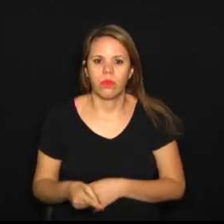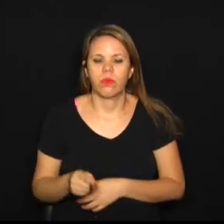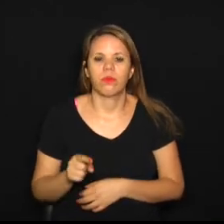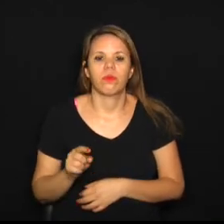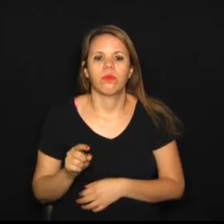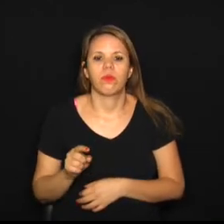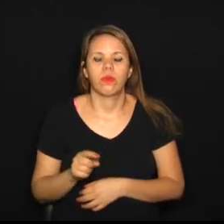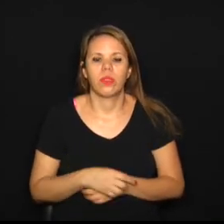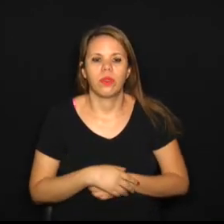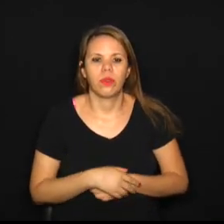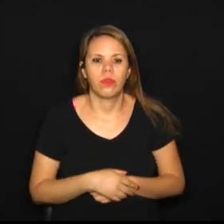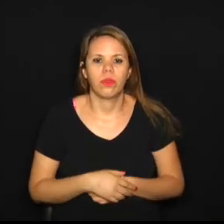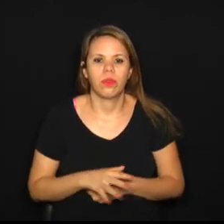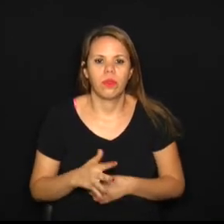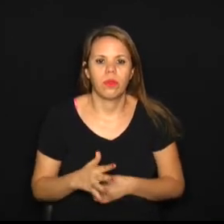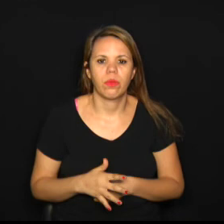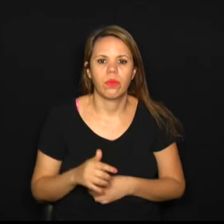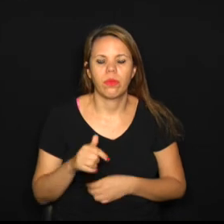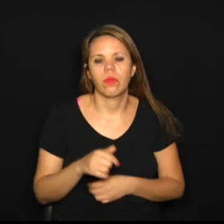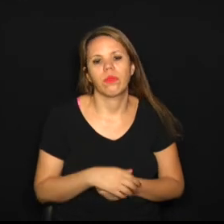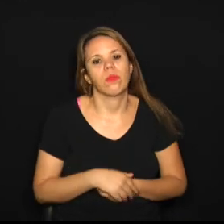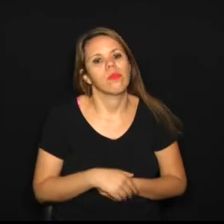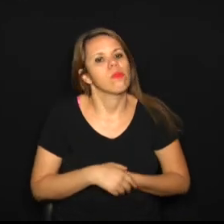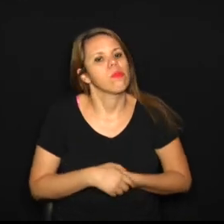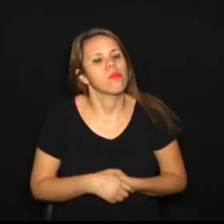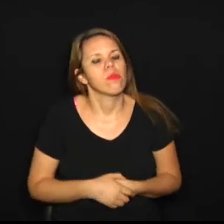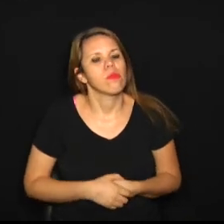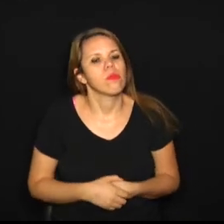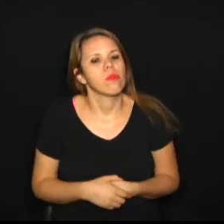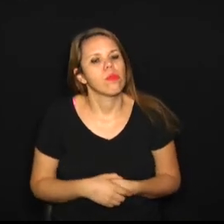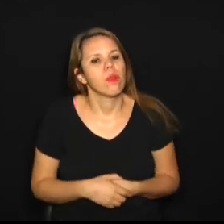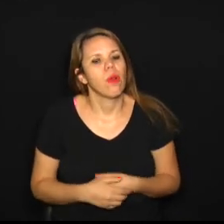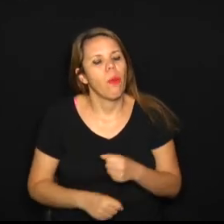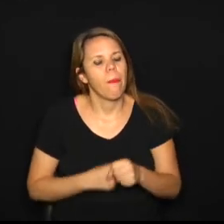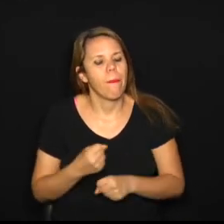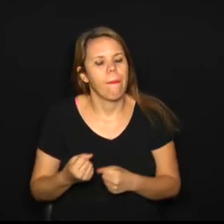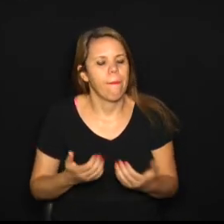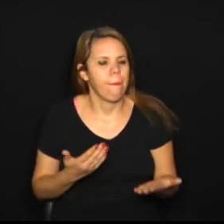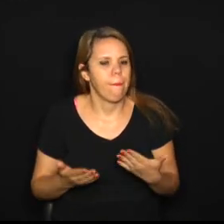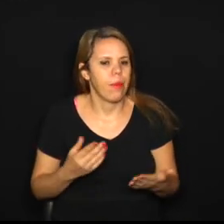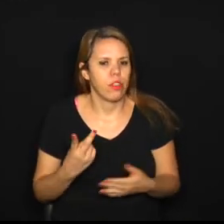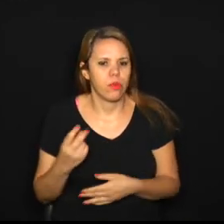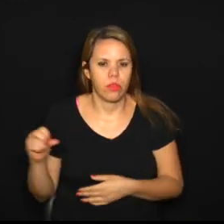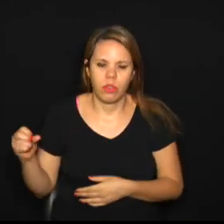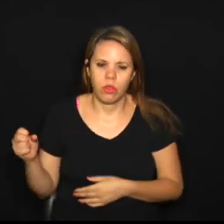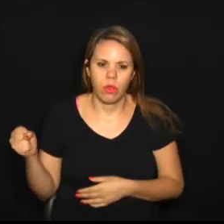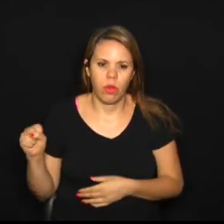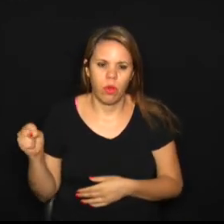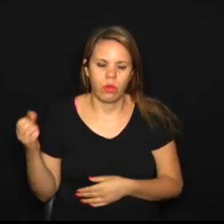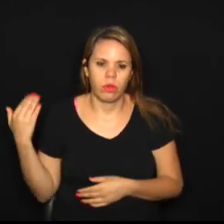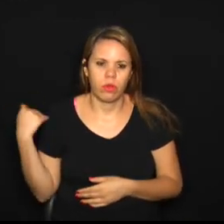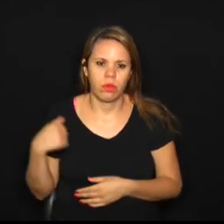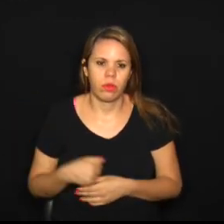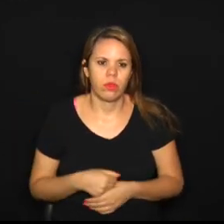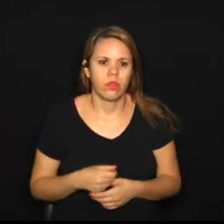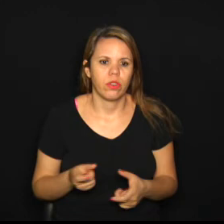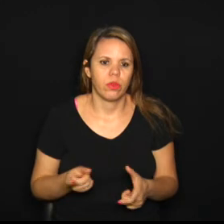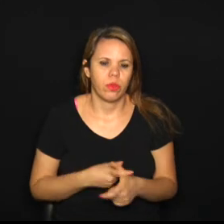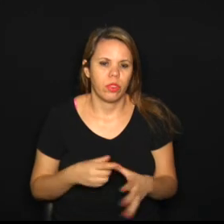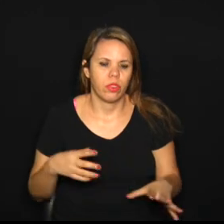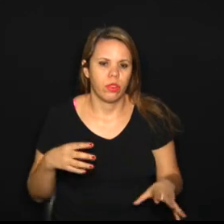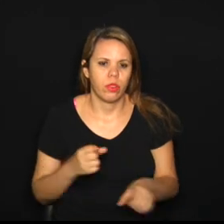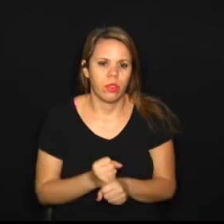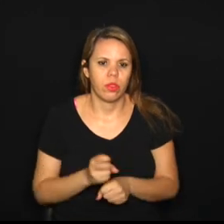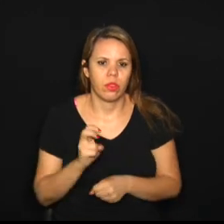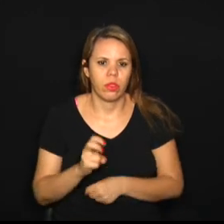de 72% quando comparado a 2018. E despesas despesas totais de